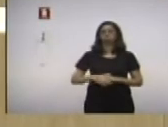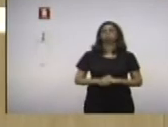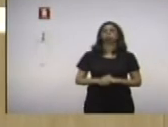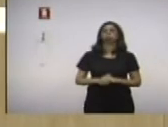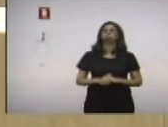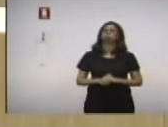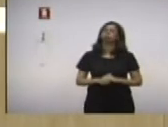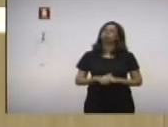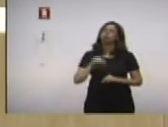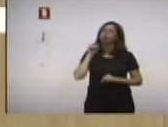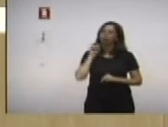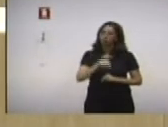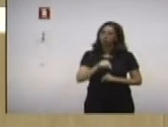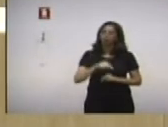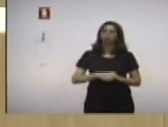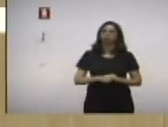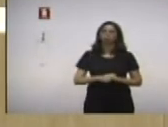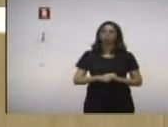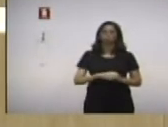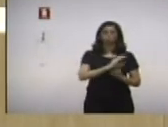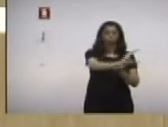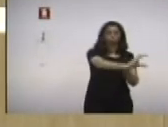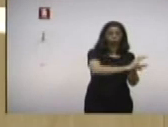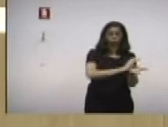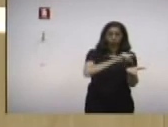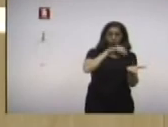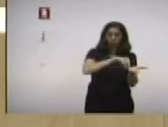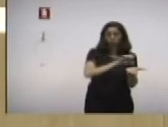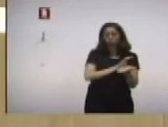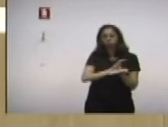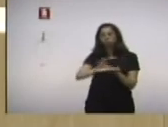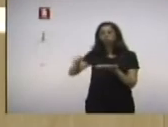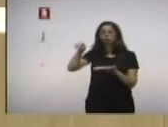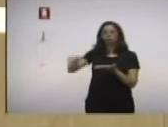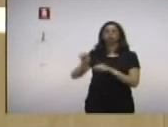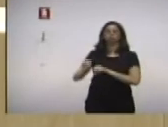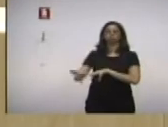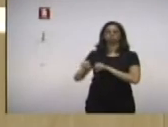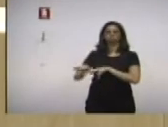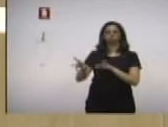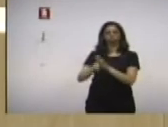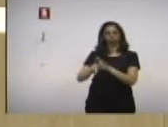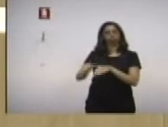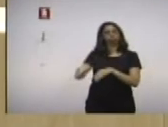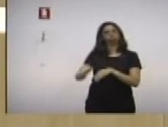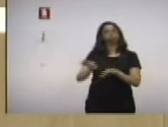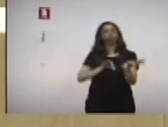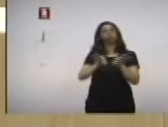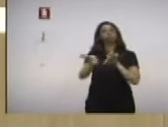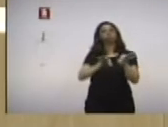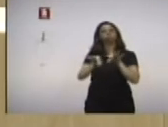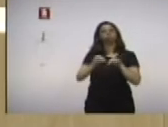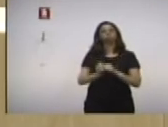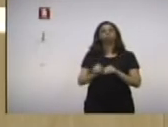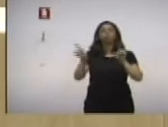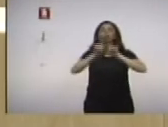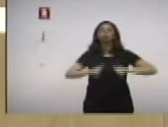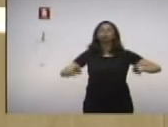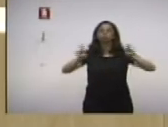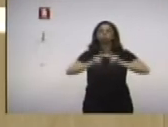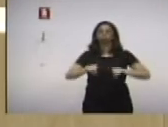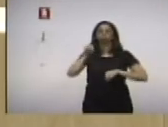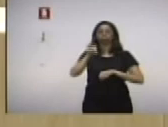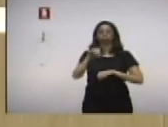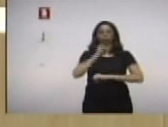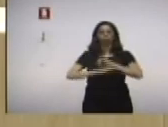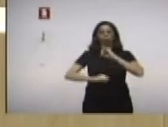no caso essa tá destinando para secretaria de educação que tinha no plano de informatização